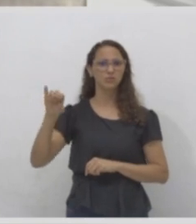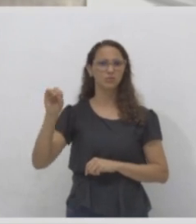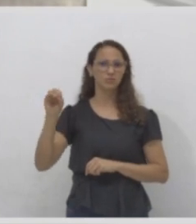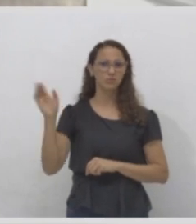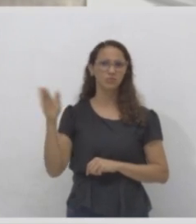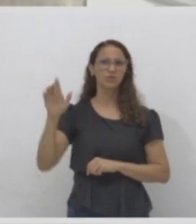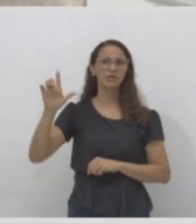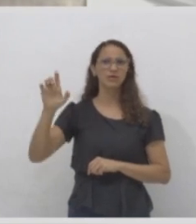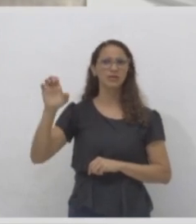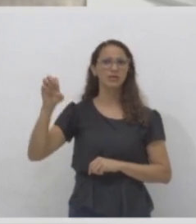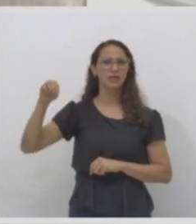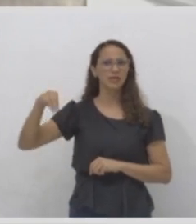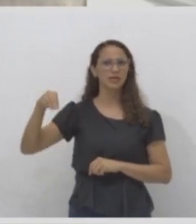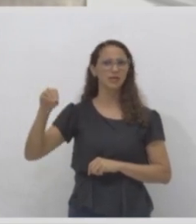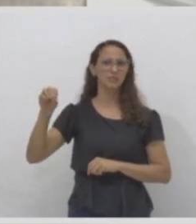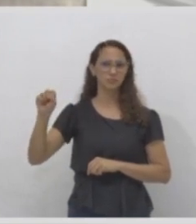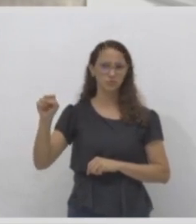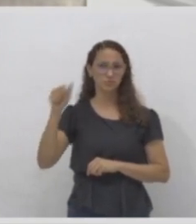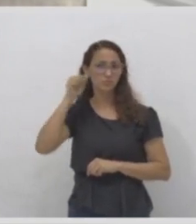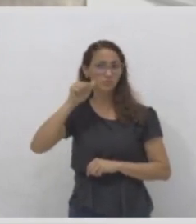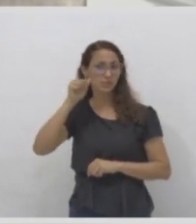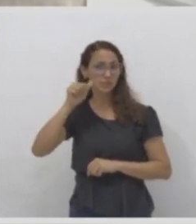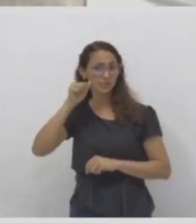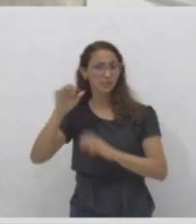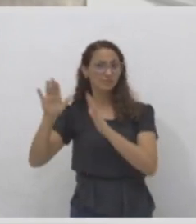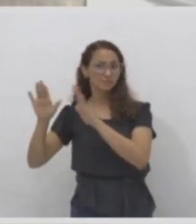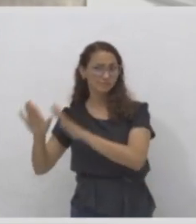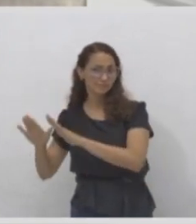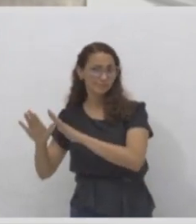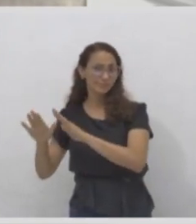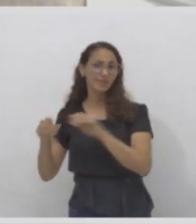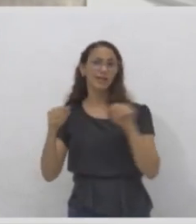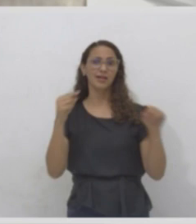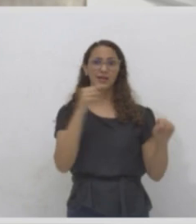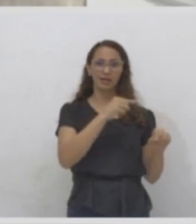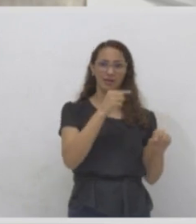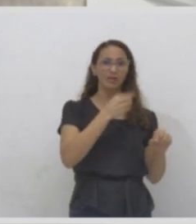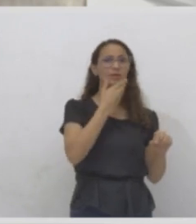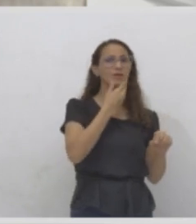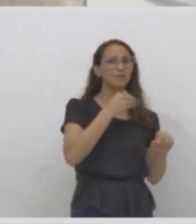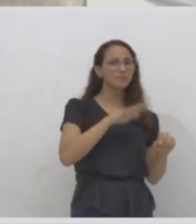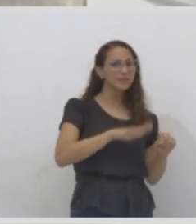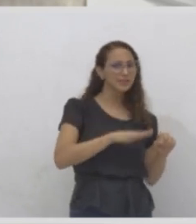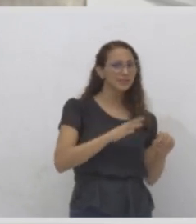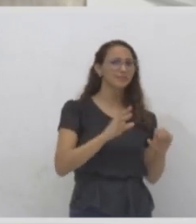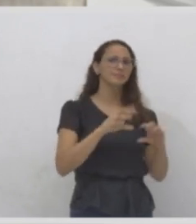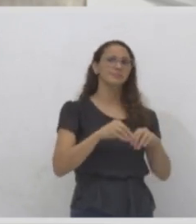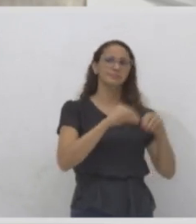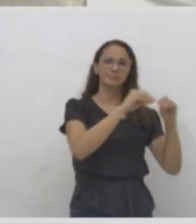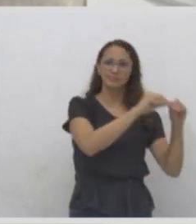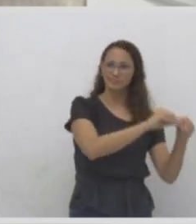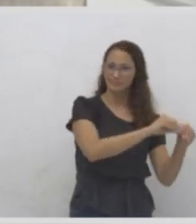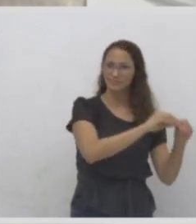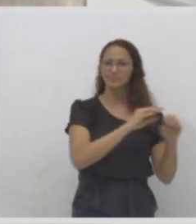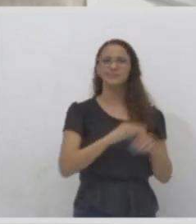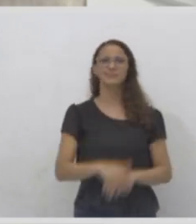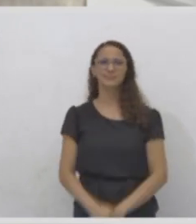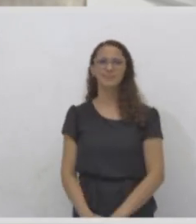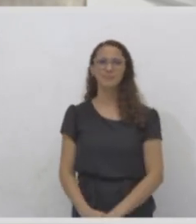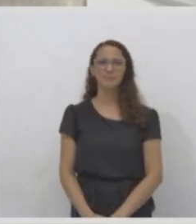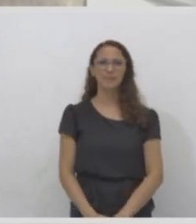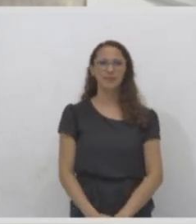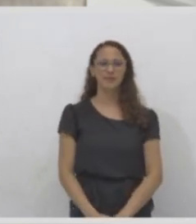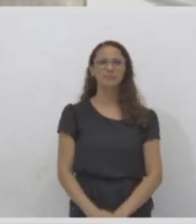meninas no Antônio Lemos. E aí nós vemos a imagem interna de